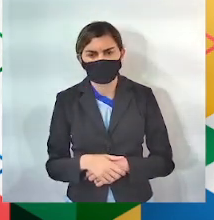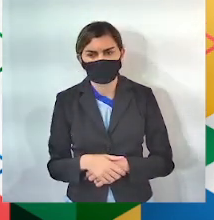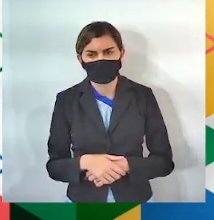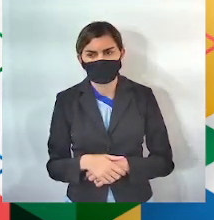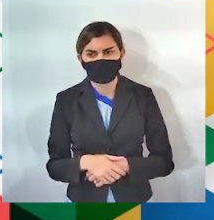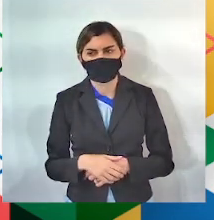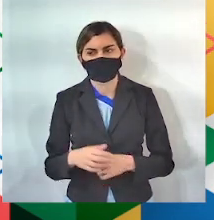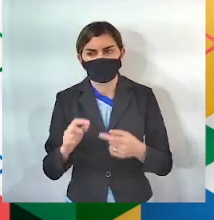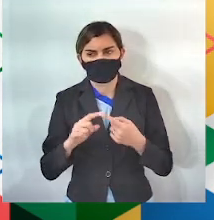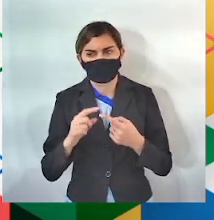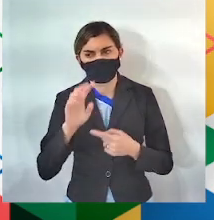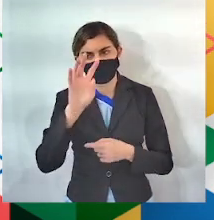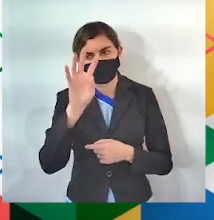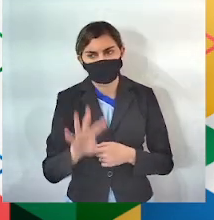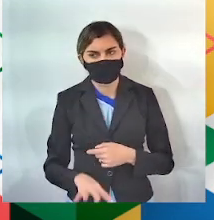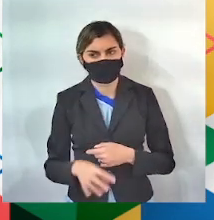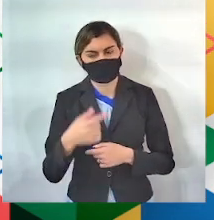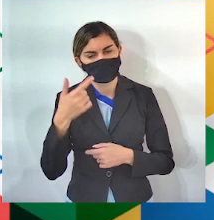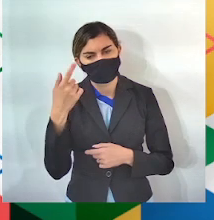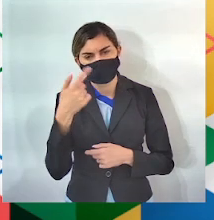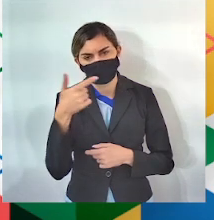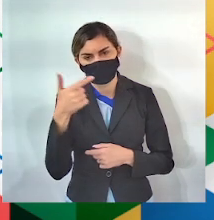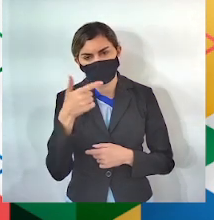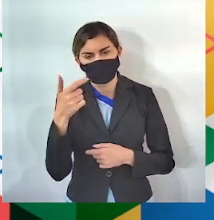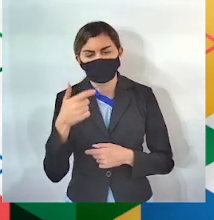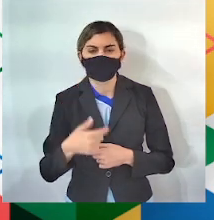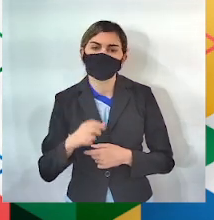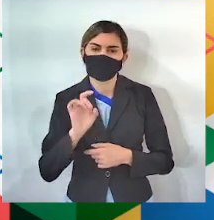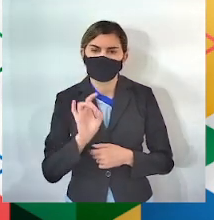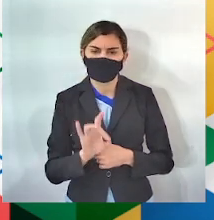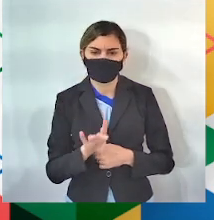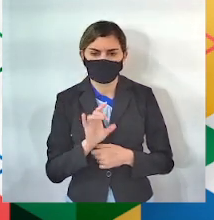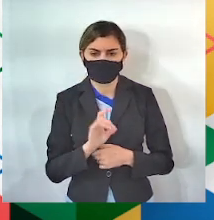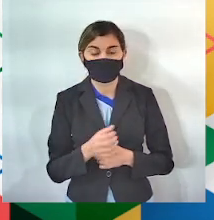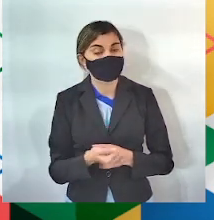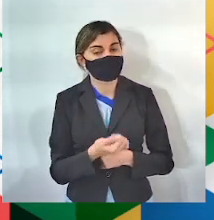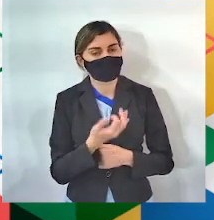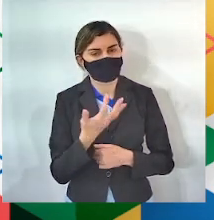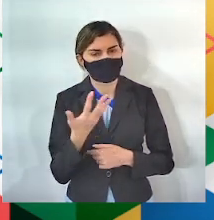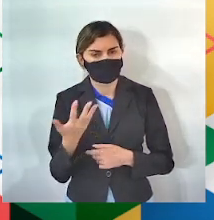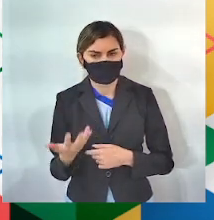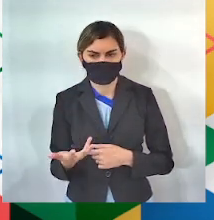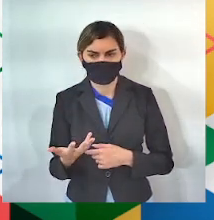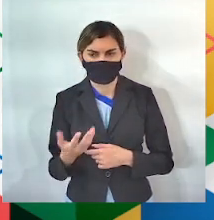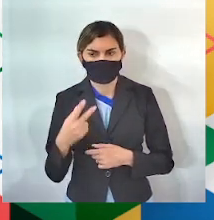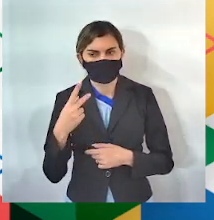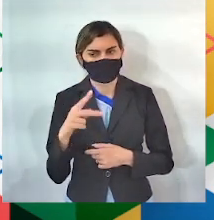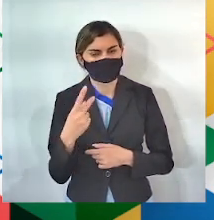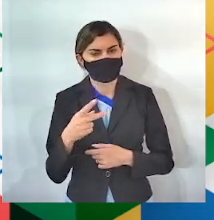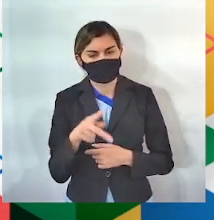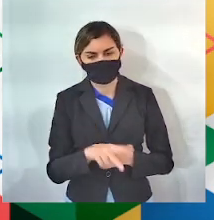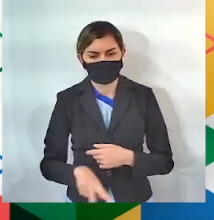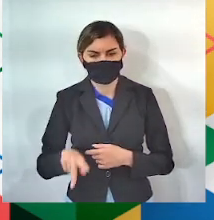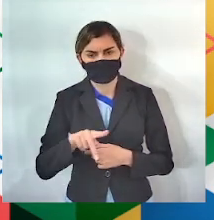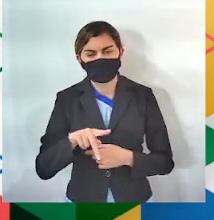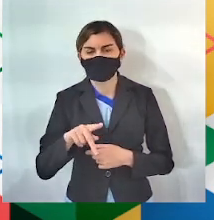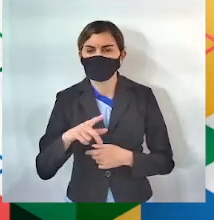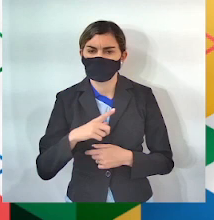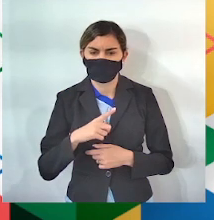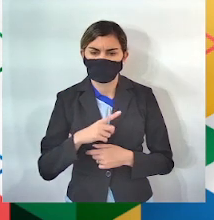a segunda coluna vai ser utilizada apenas quando estes pronomes